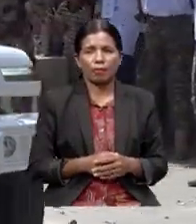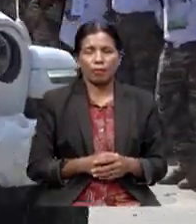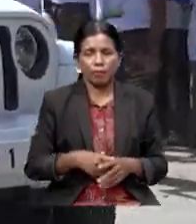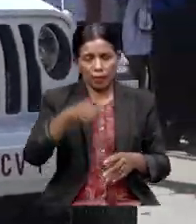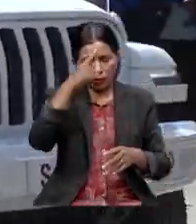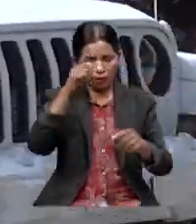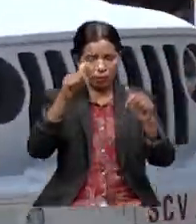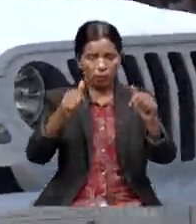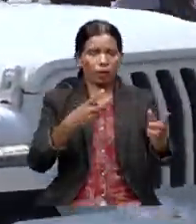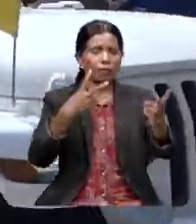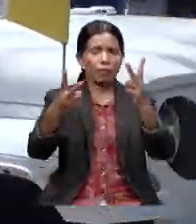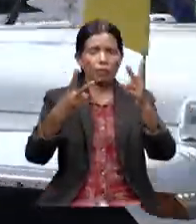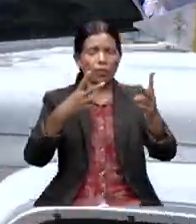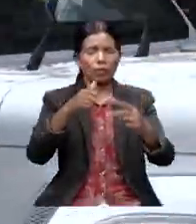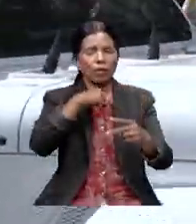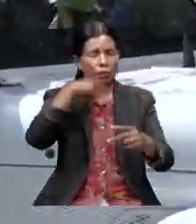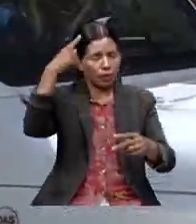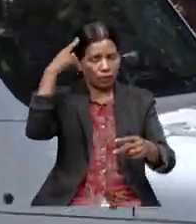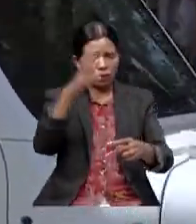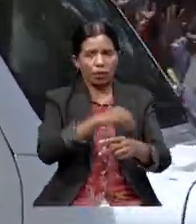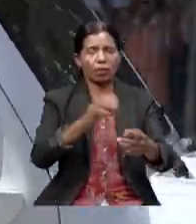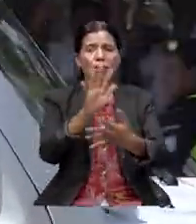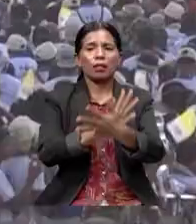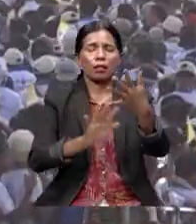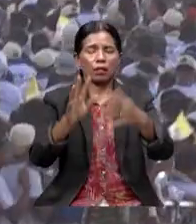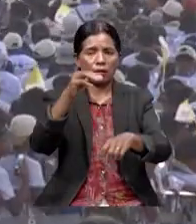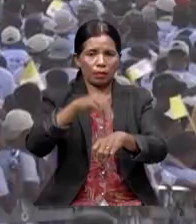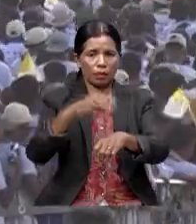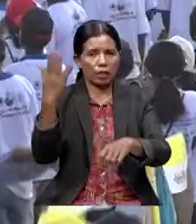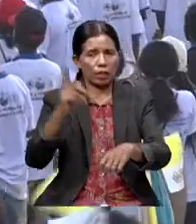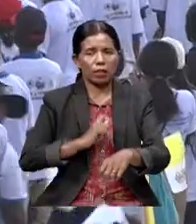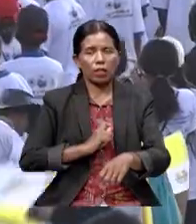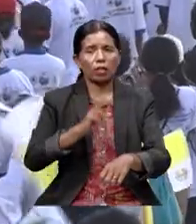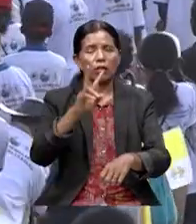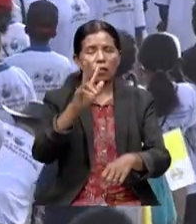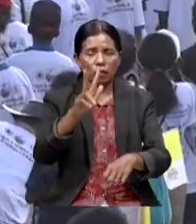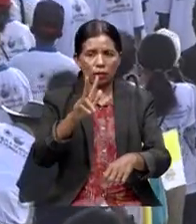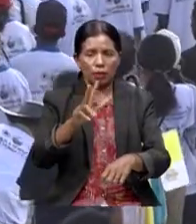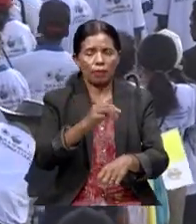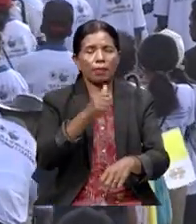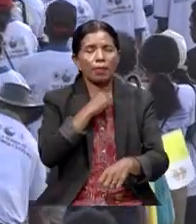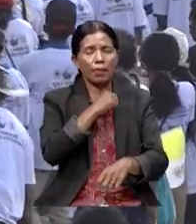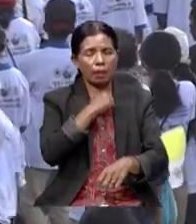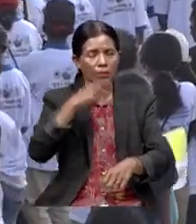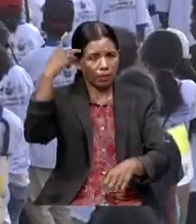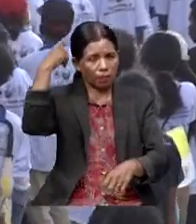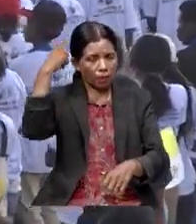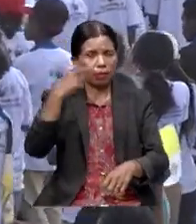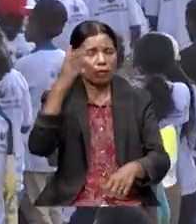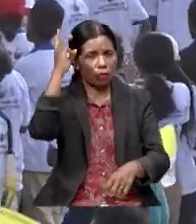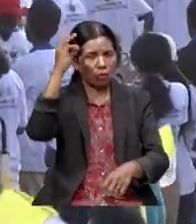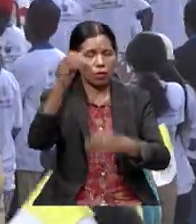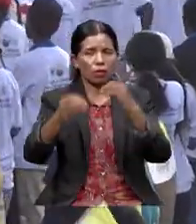Tamane ia visita Papa Francisco nian, ia celebração missa ia tacitolo, ia homilia Papa Francisco preocupa com a